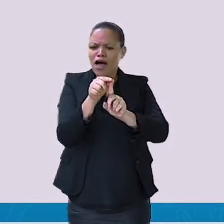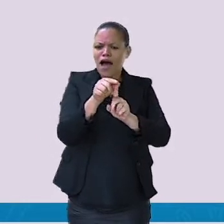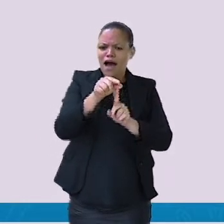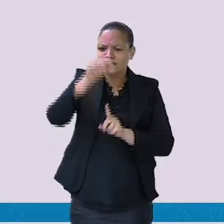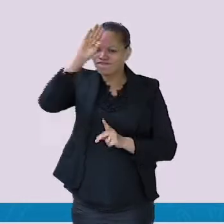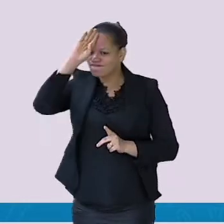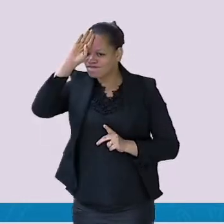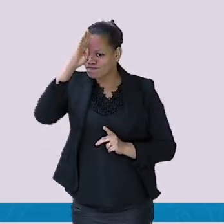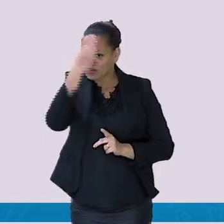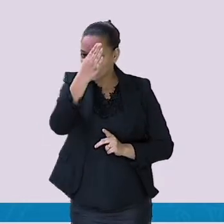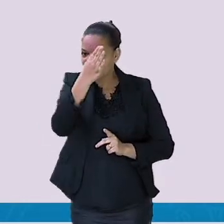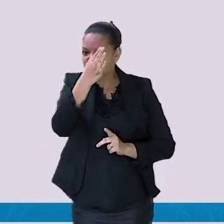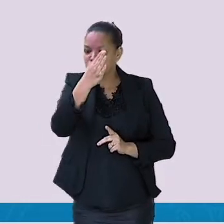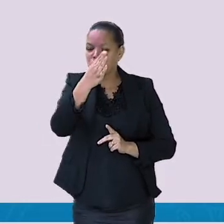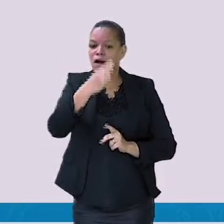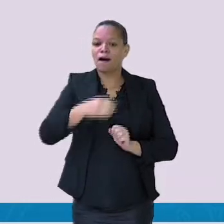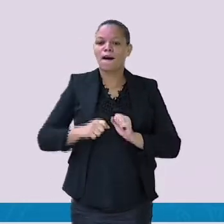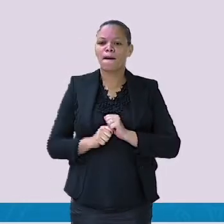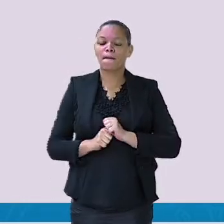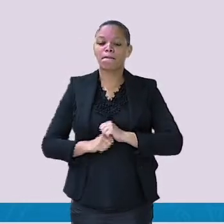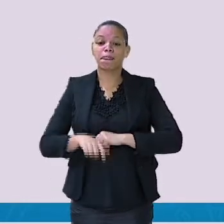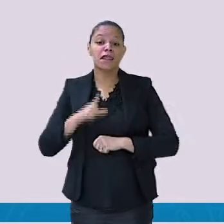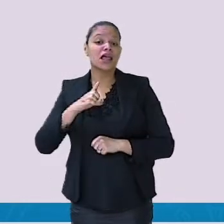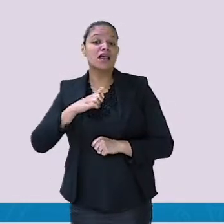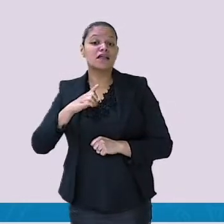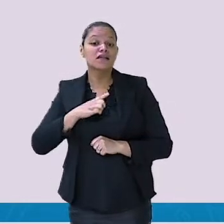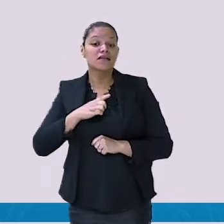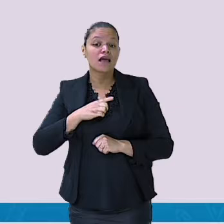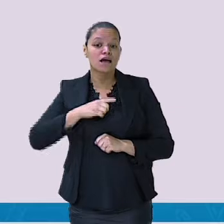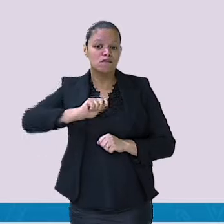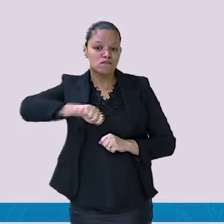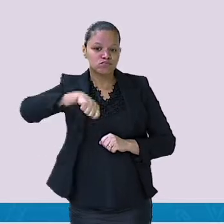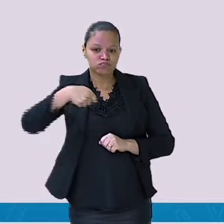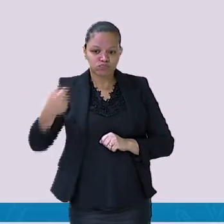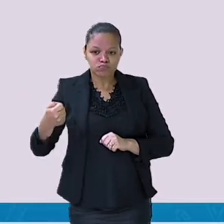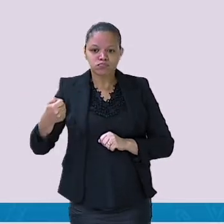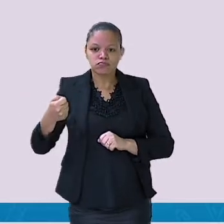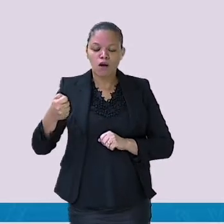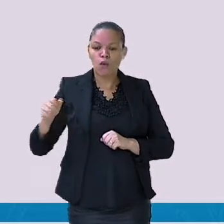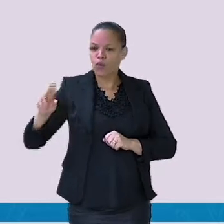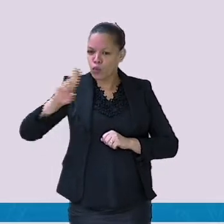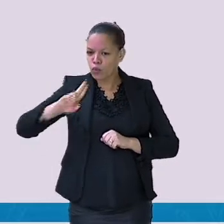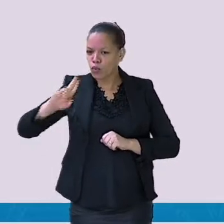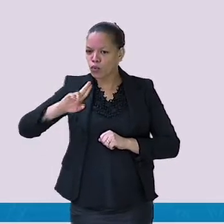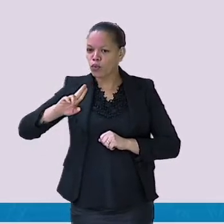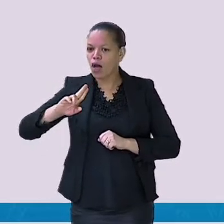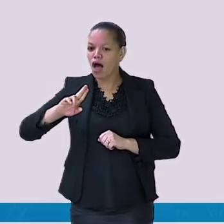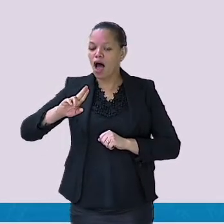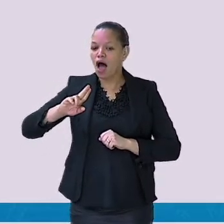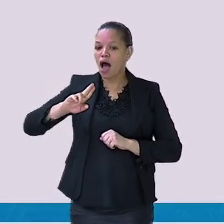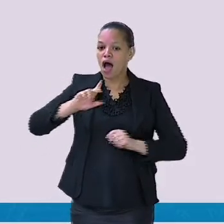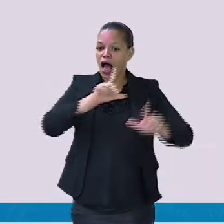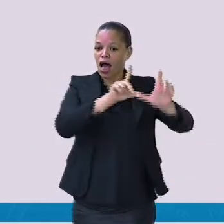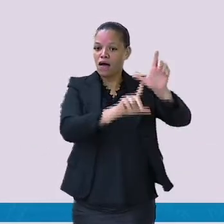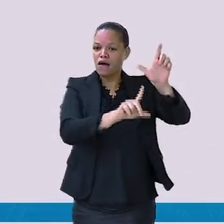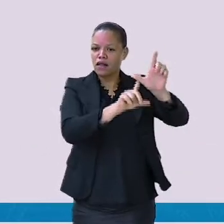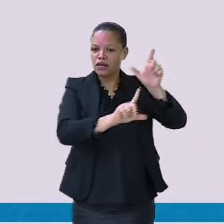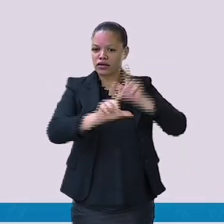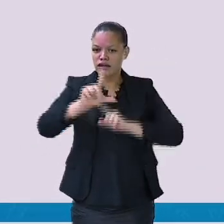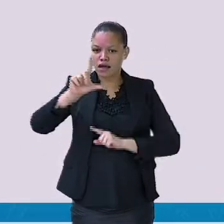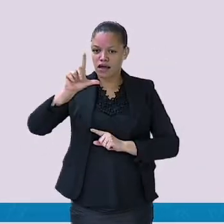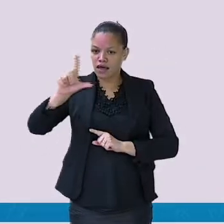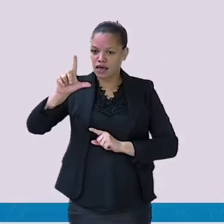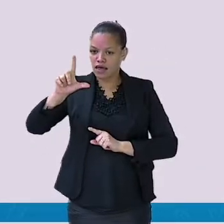como símbolo a letra L. Além do litro, a unidade de medida de